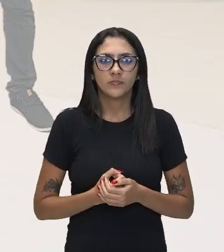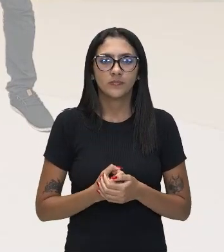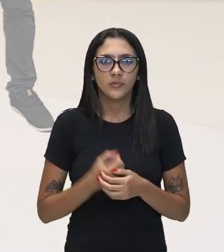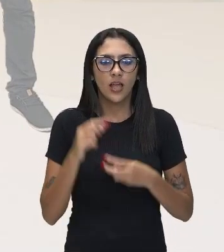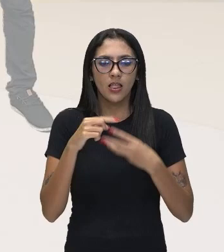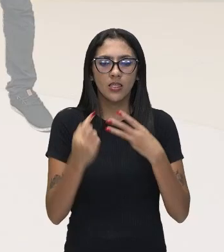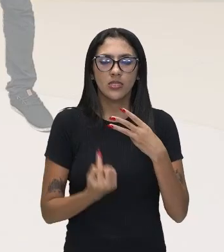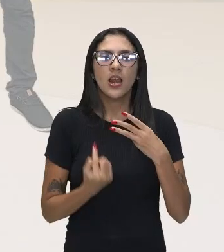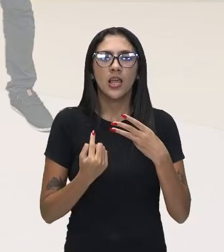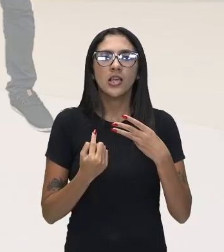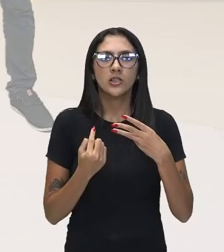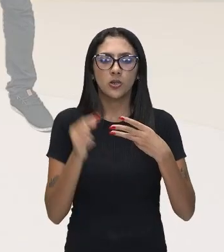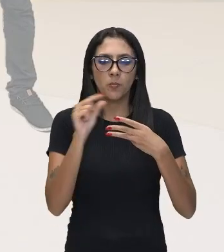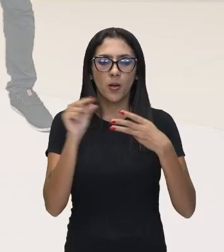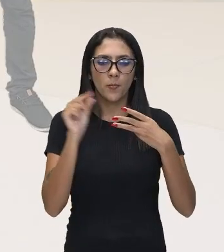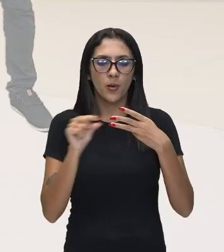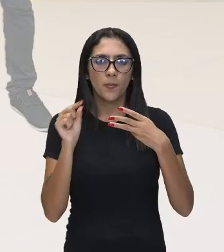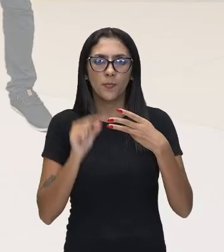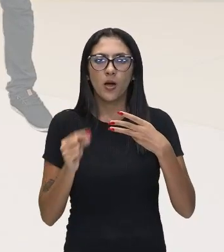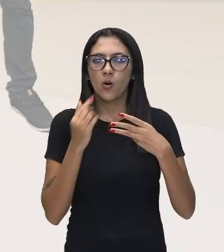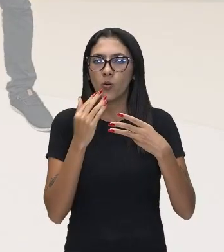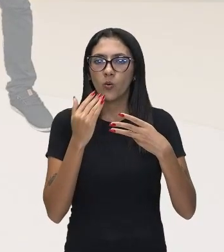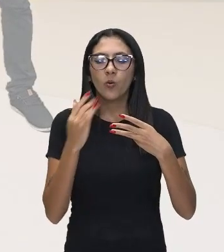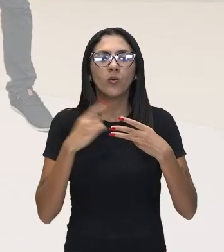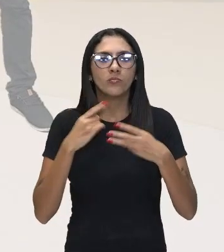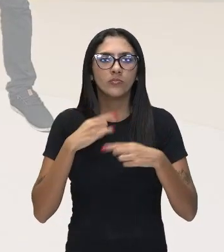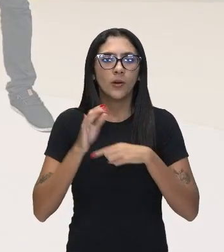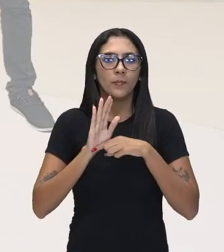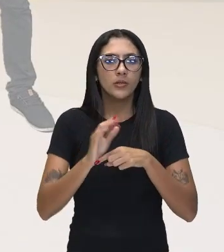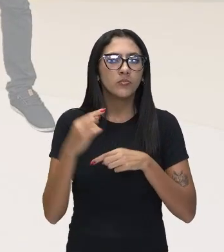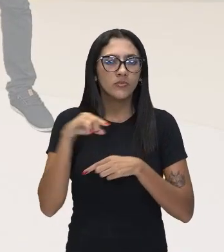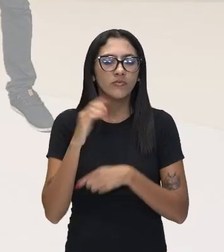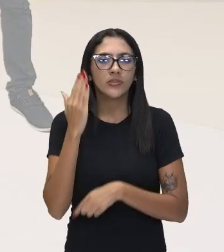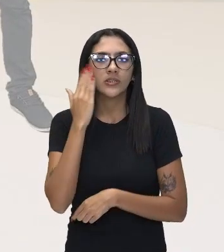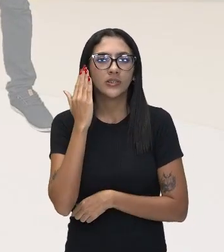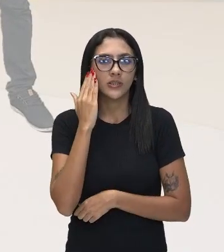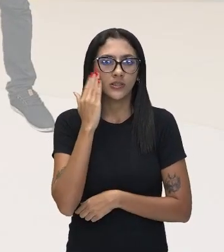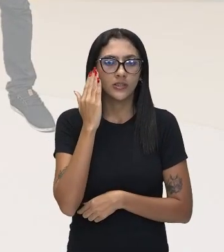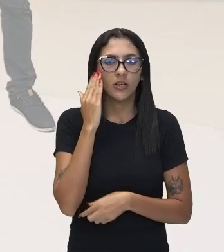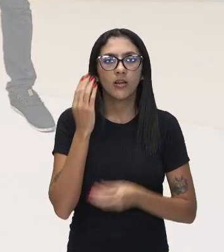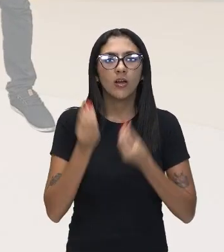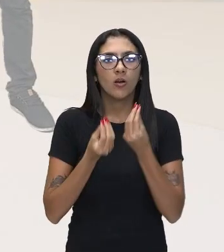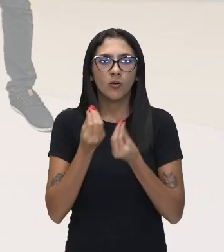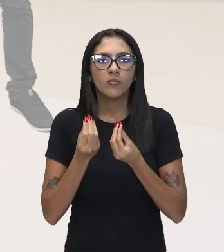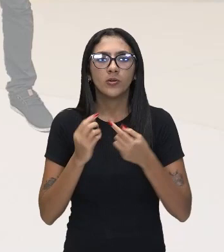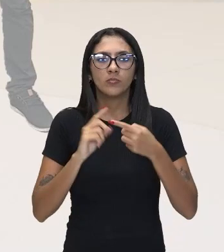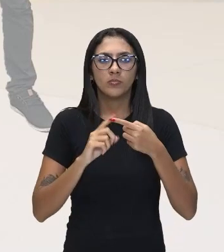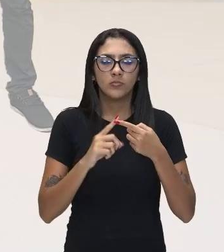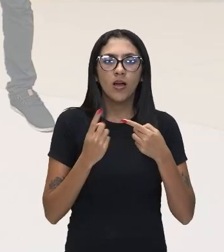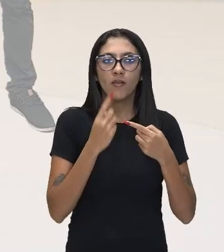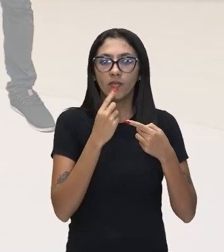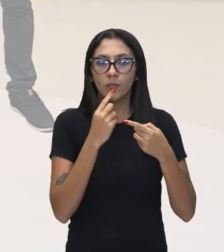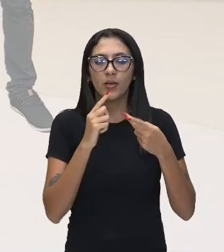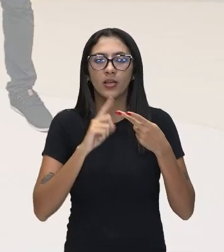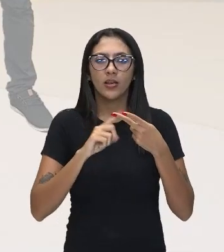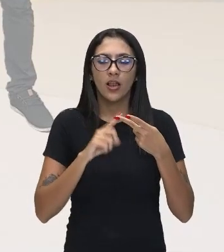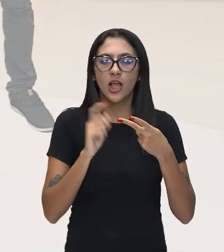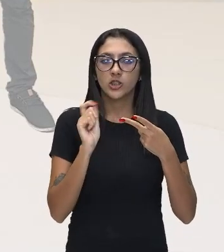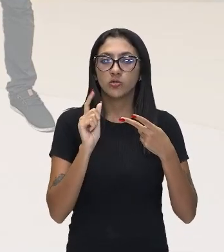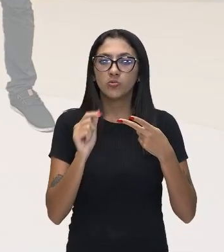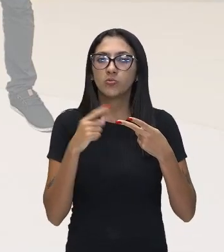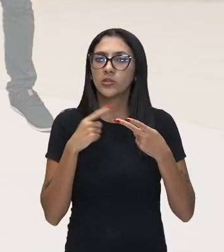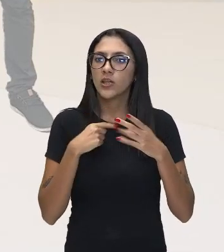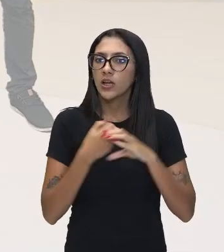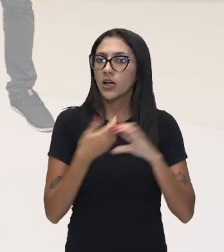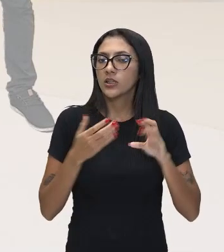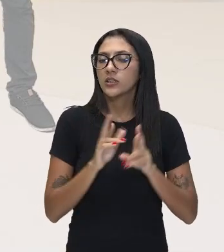a Pan-Amazônia. E elas são adotadas ali para definir essas linhazinhas, a vermelha e a azul, por critérios diferentes.